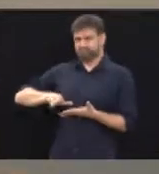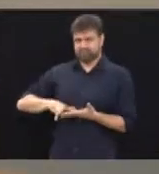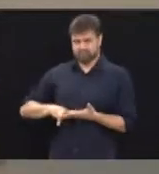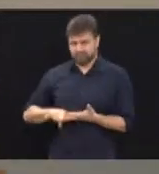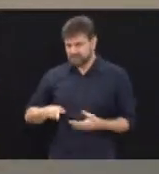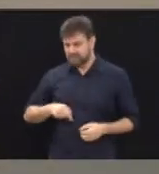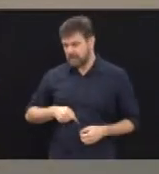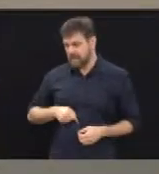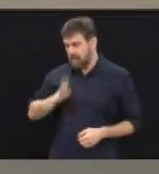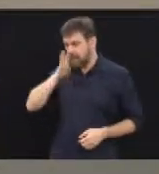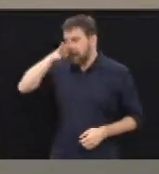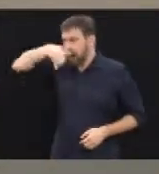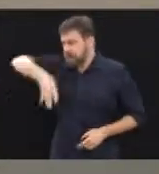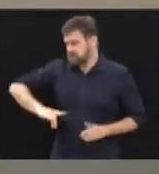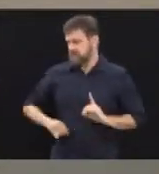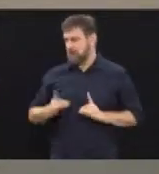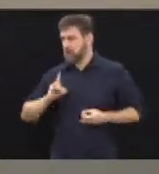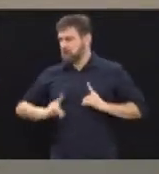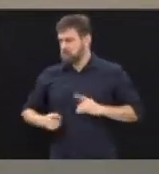que é o culpado ou o